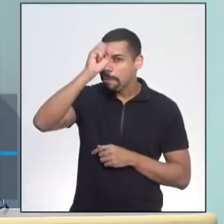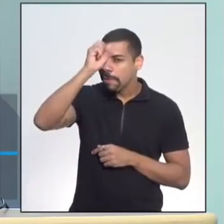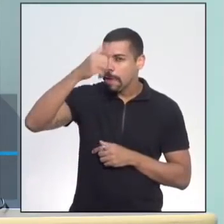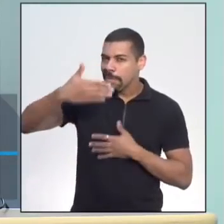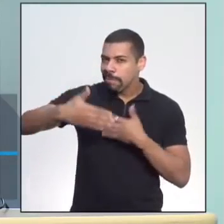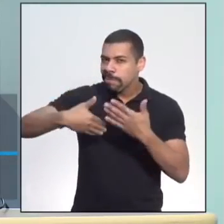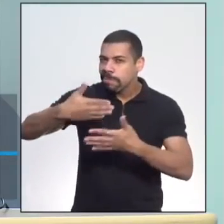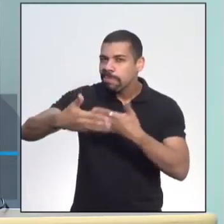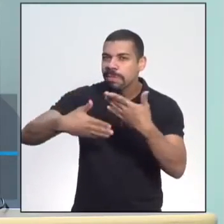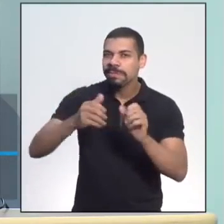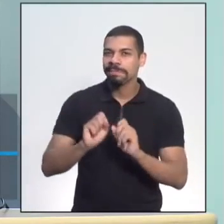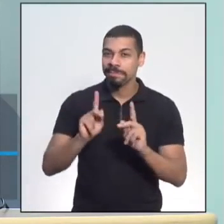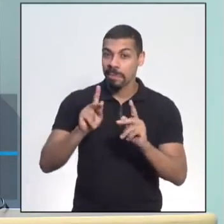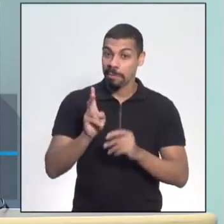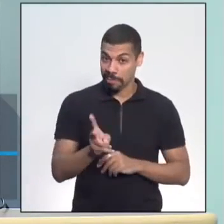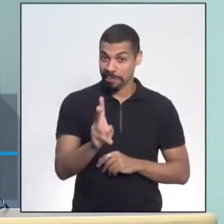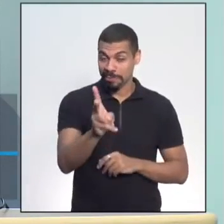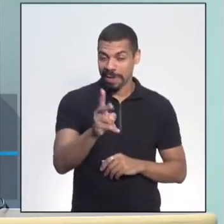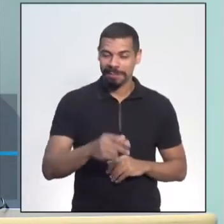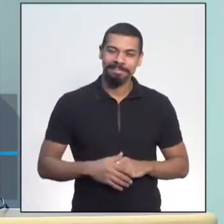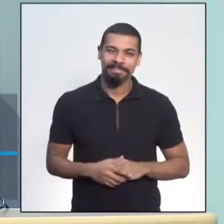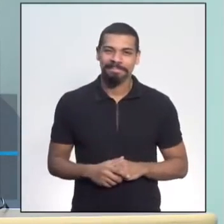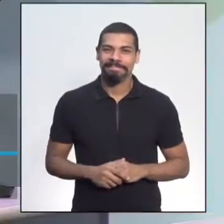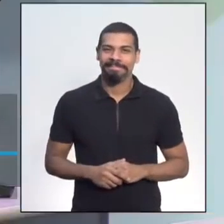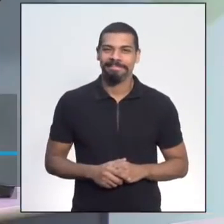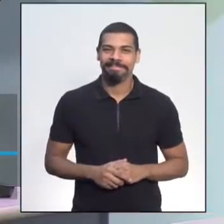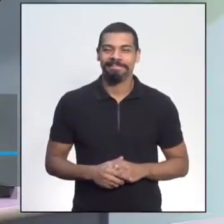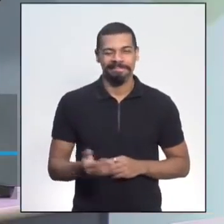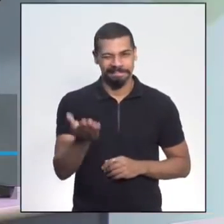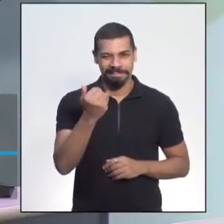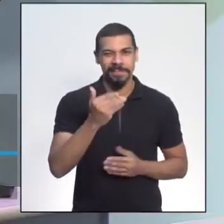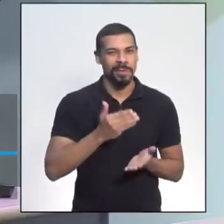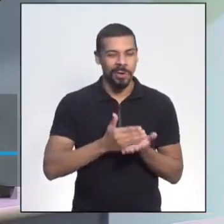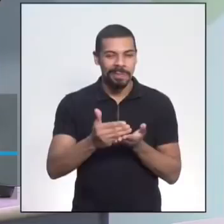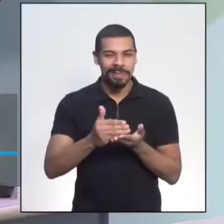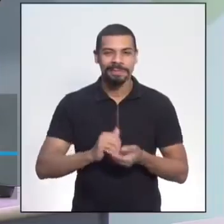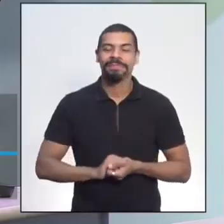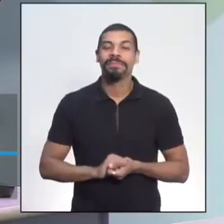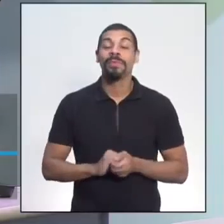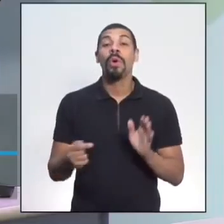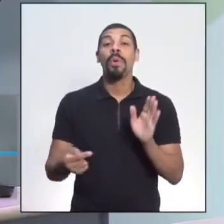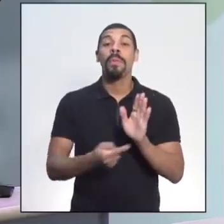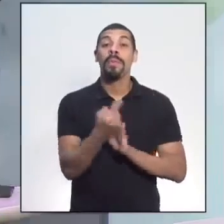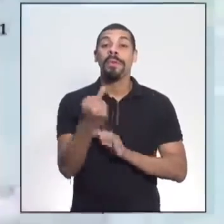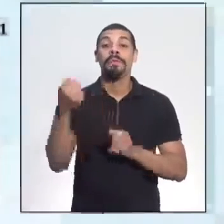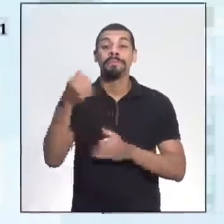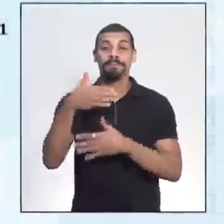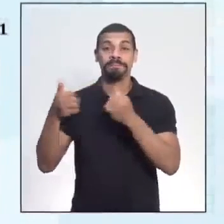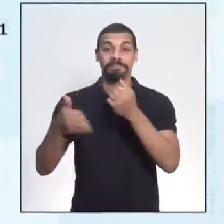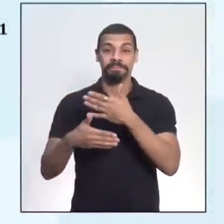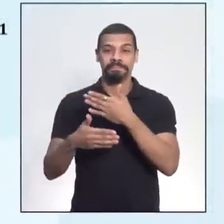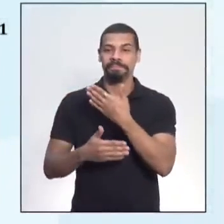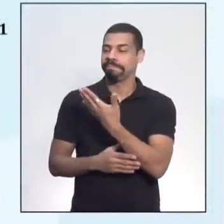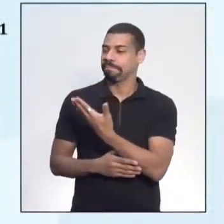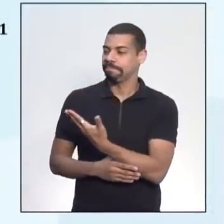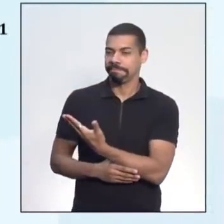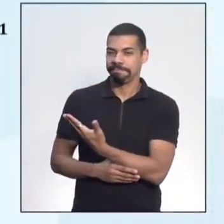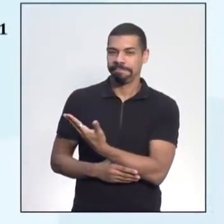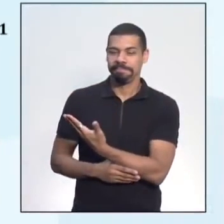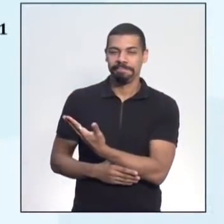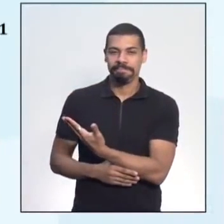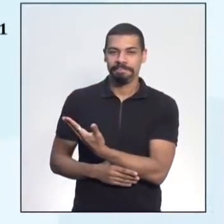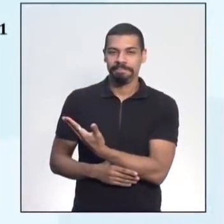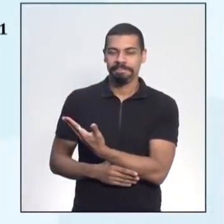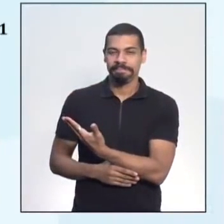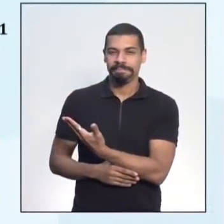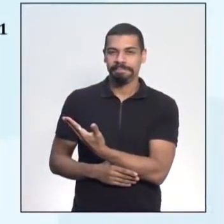pouquinho. Então, vamos continuar, professora Roberta? Vamos lá, vamos começar. Então, primeiro slide, por favor. Bom, hoje, então, a